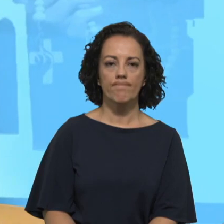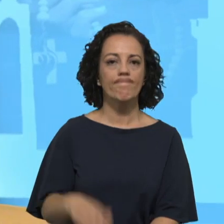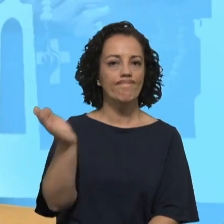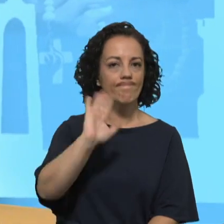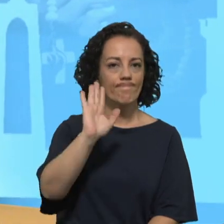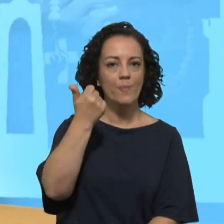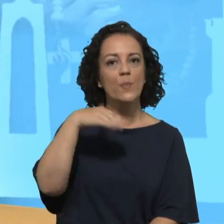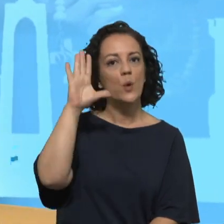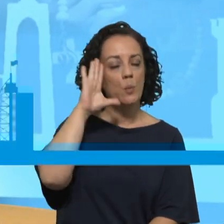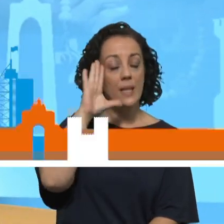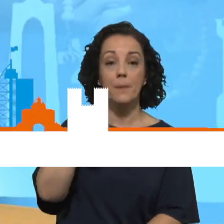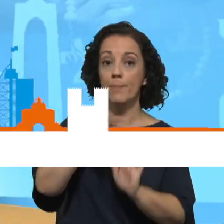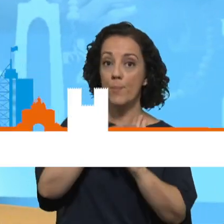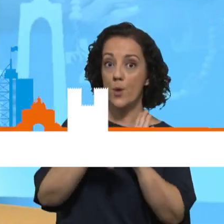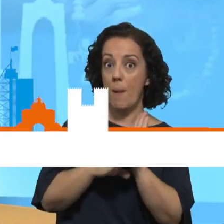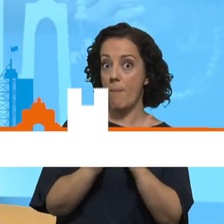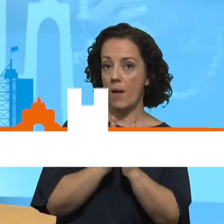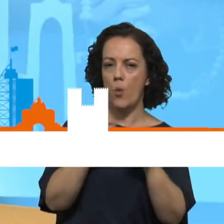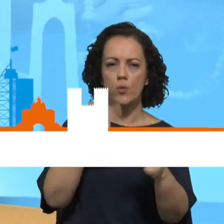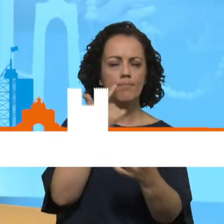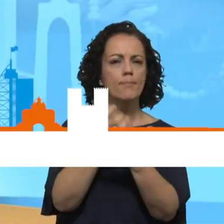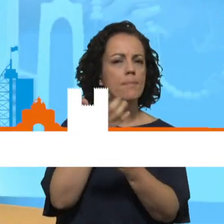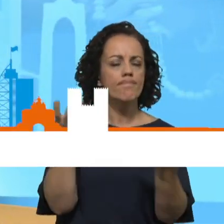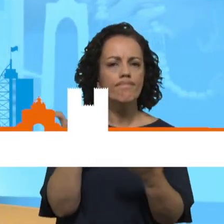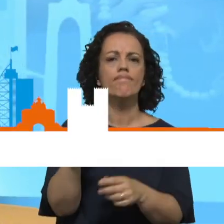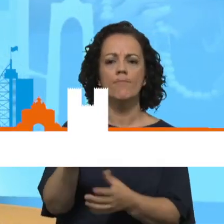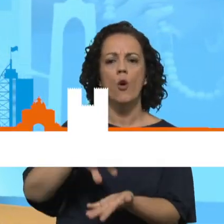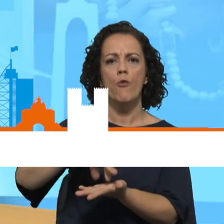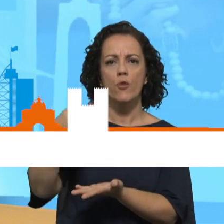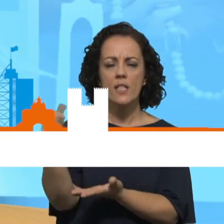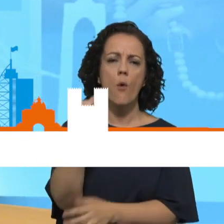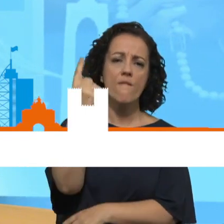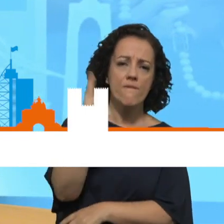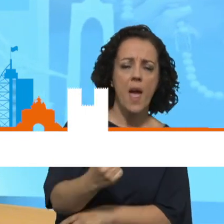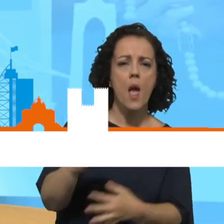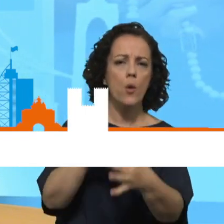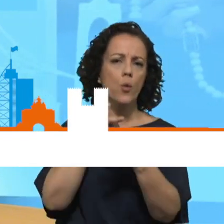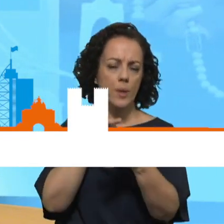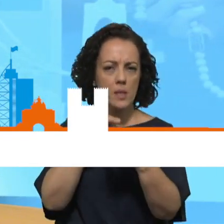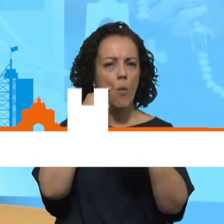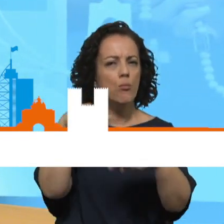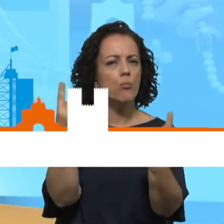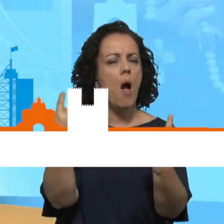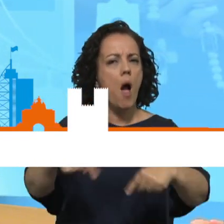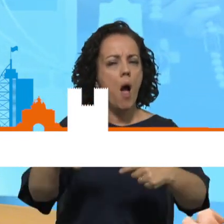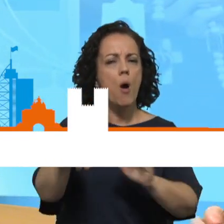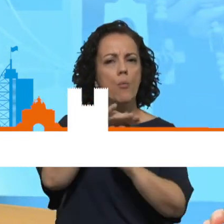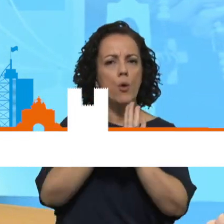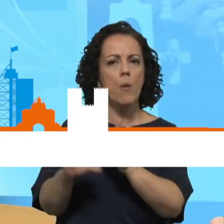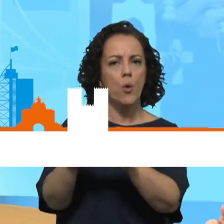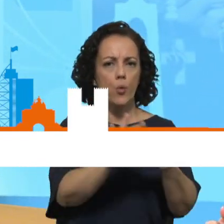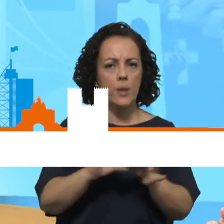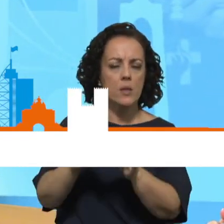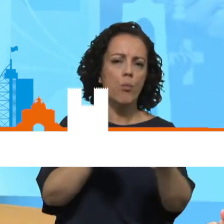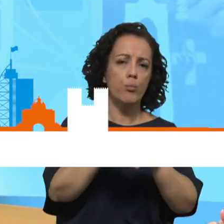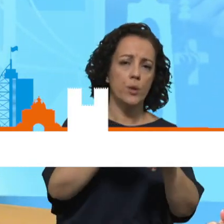Olá, muito boa tarde. O programa Eclésia destaca hoje a participação da Fundação Fé e Cooperação num programa de monitorização de políticas públicas